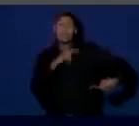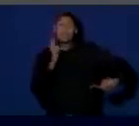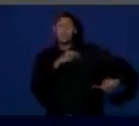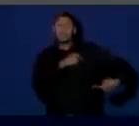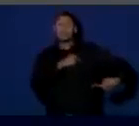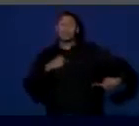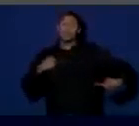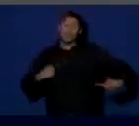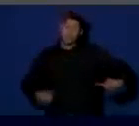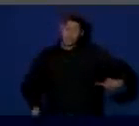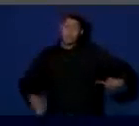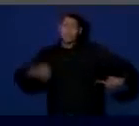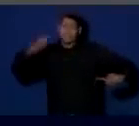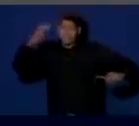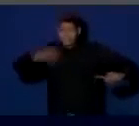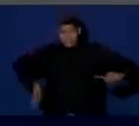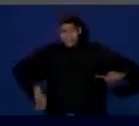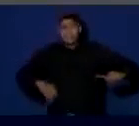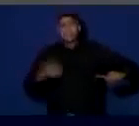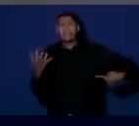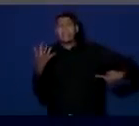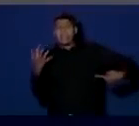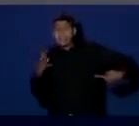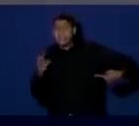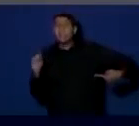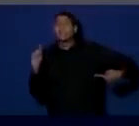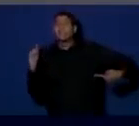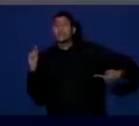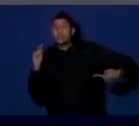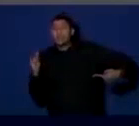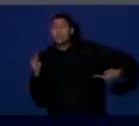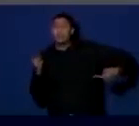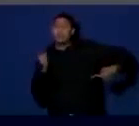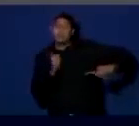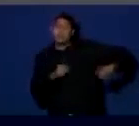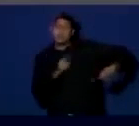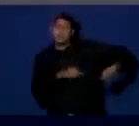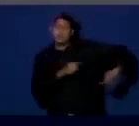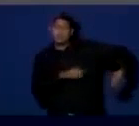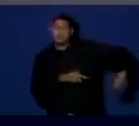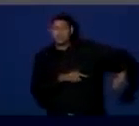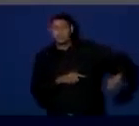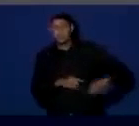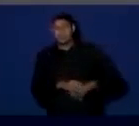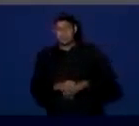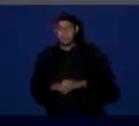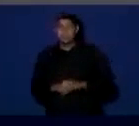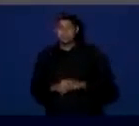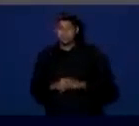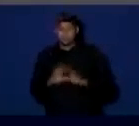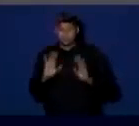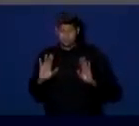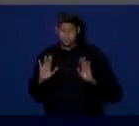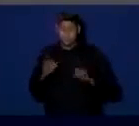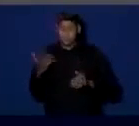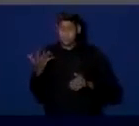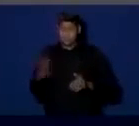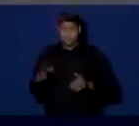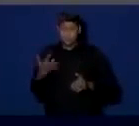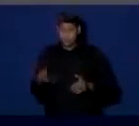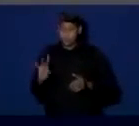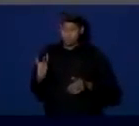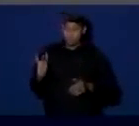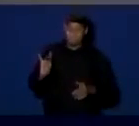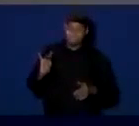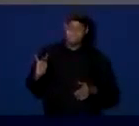China, e tenho certeza que eles vão querer, de alguma forma, reduzir essa dependência. E reduzindo a dependência,